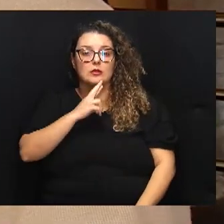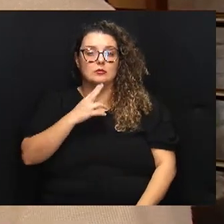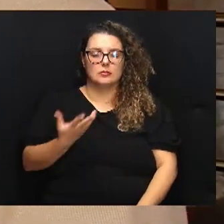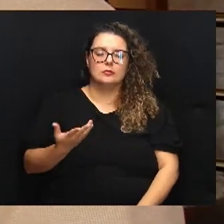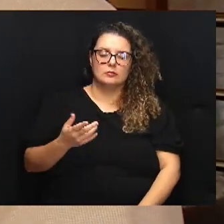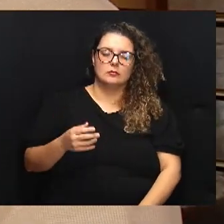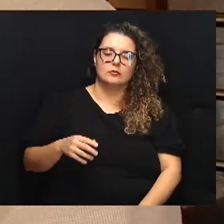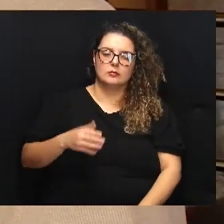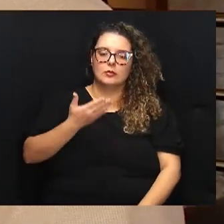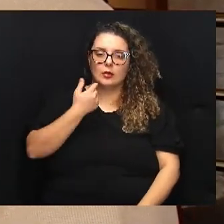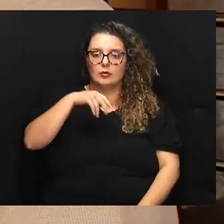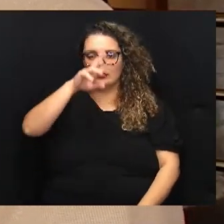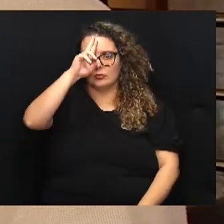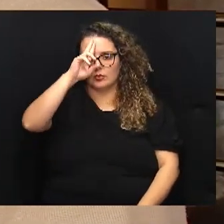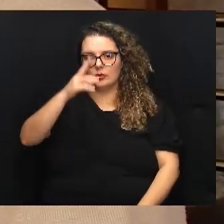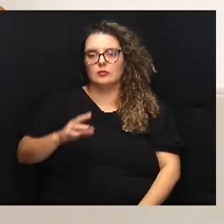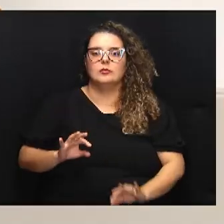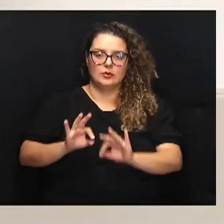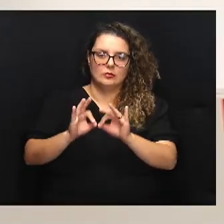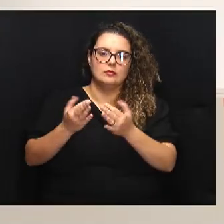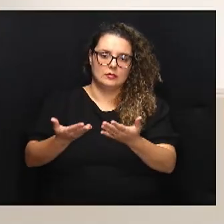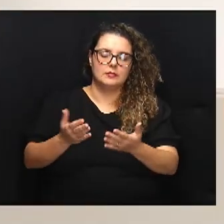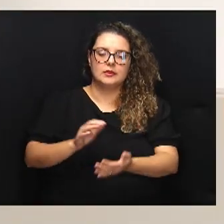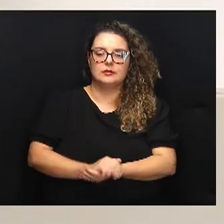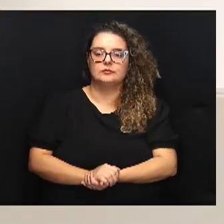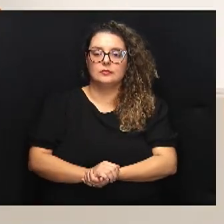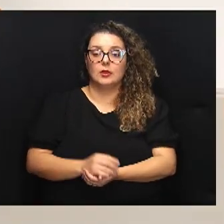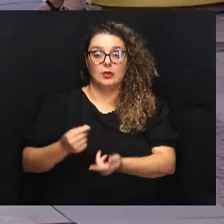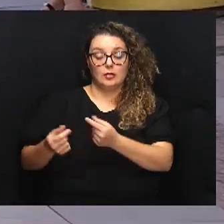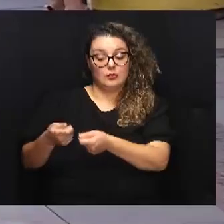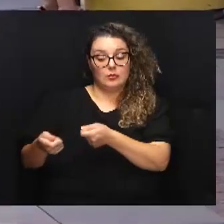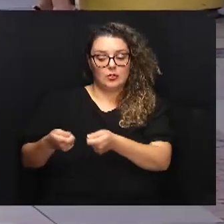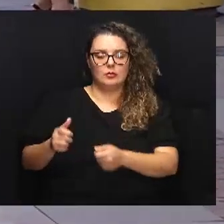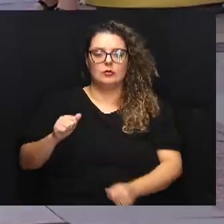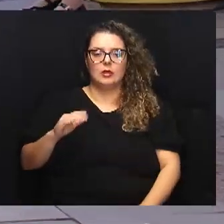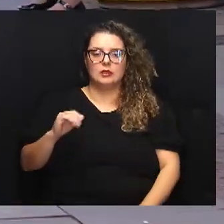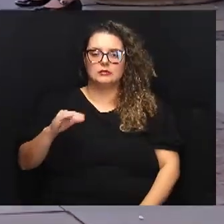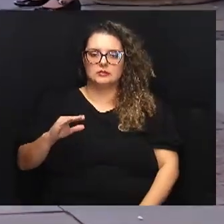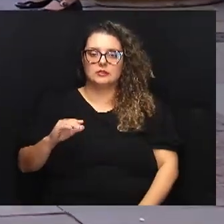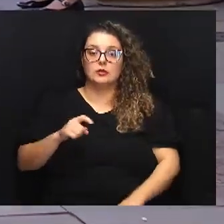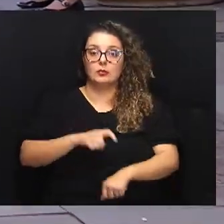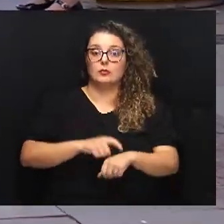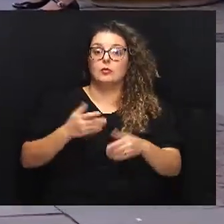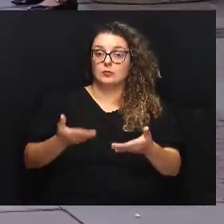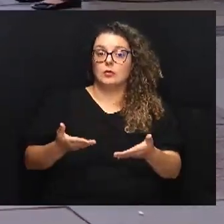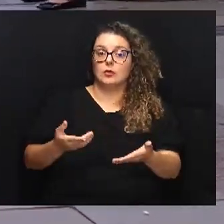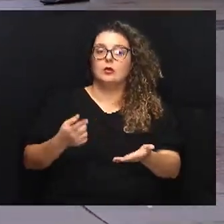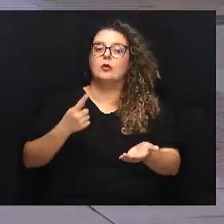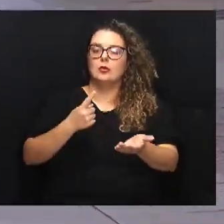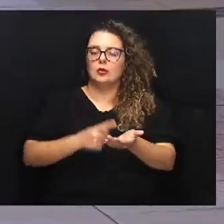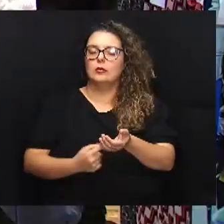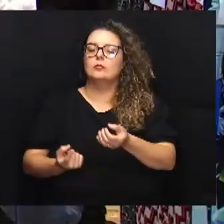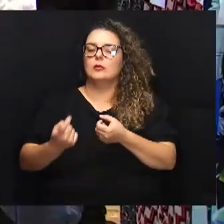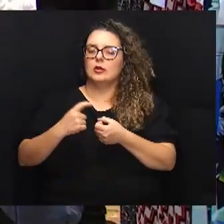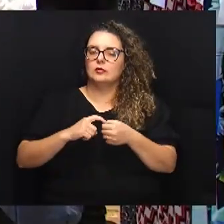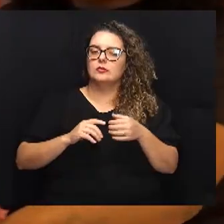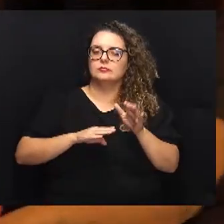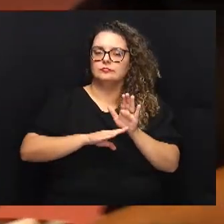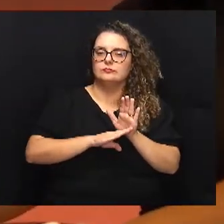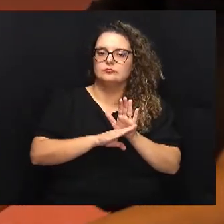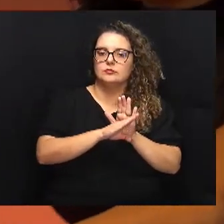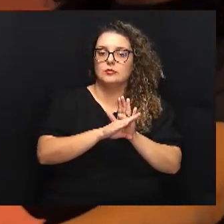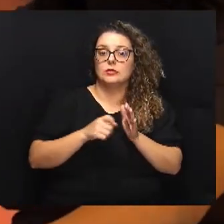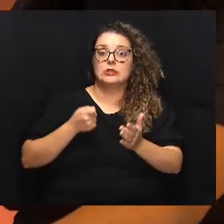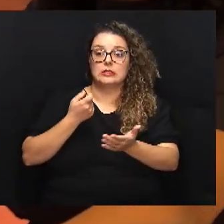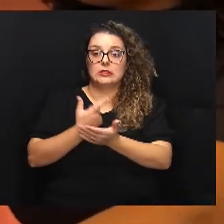causa dos almoços em família. Para o economista da ASIC, o cenário atual confirma uma retomada gradual do consumo